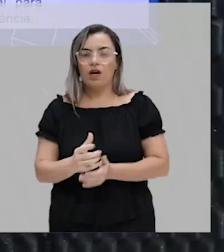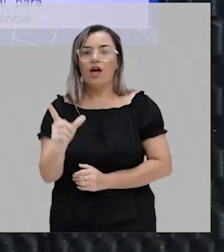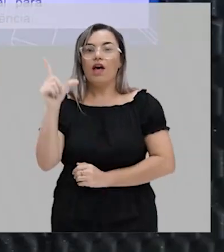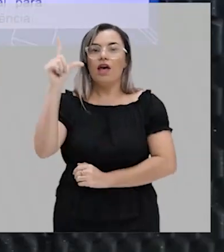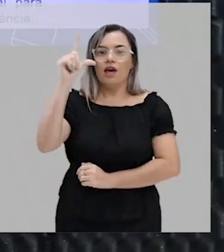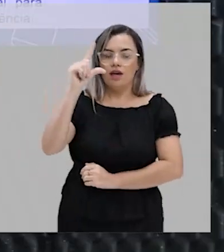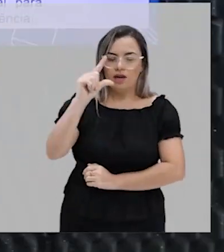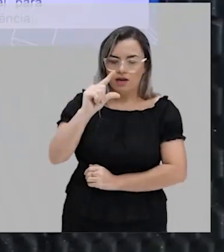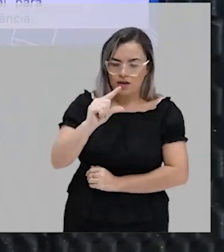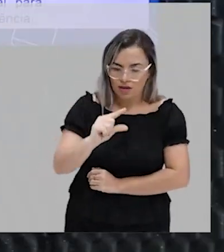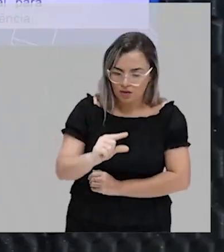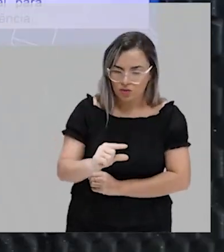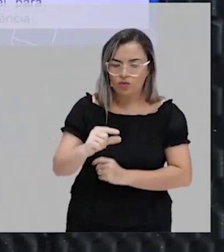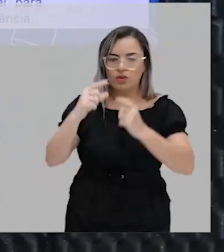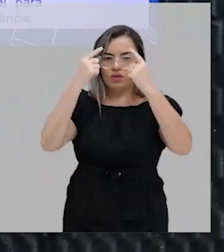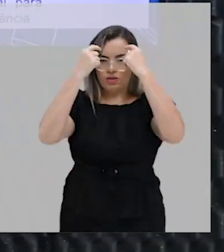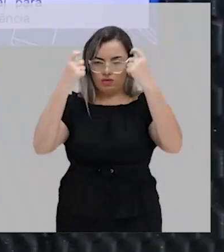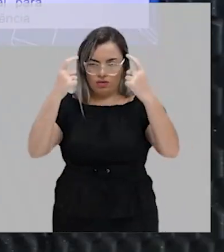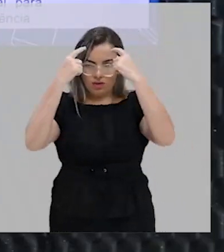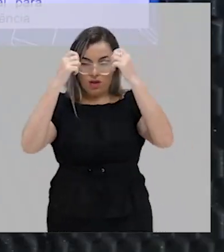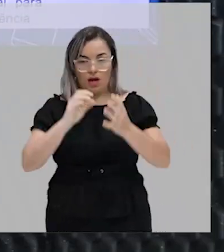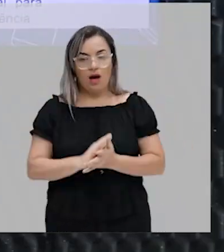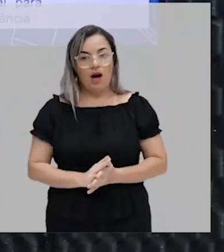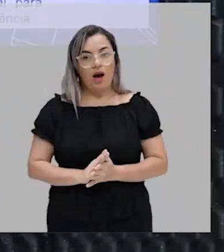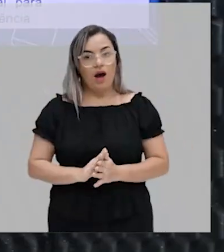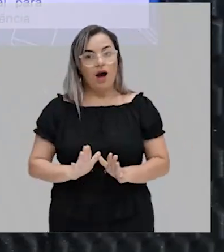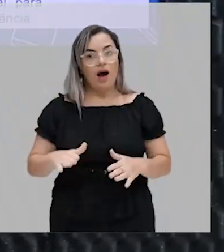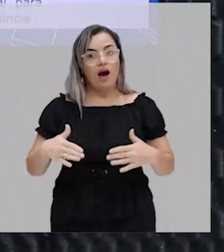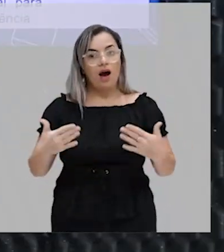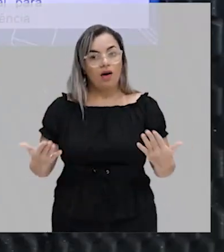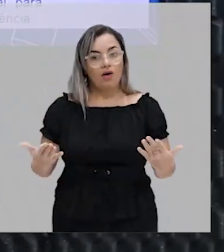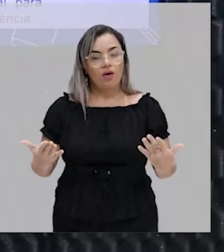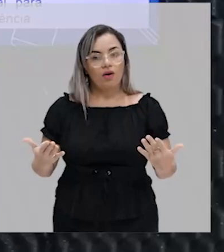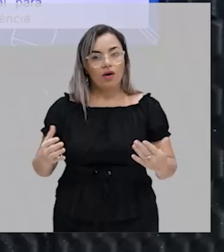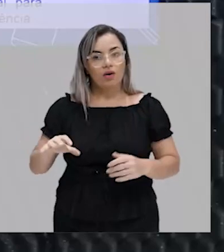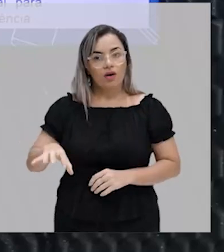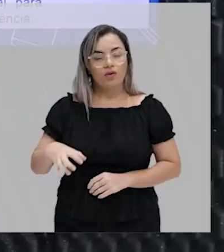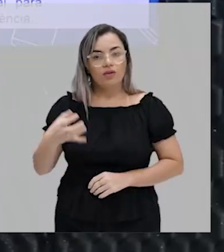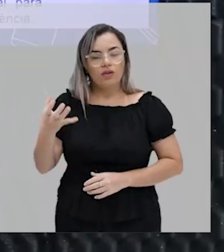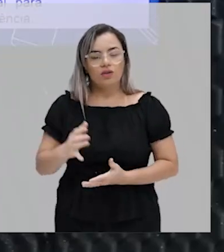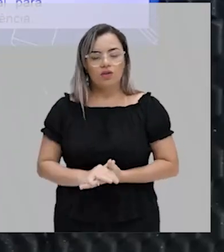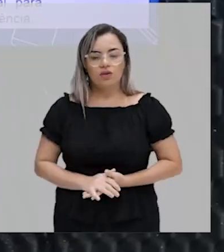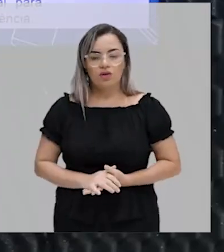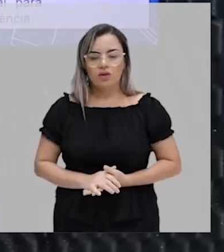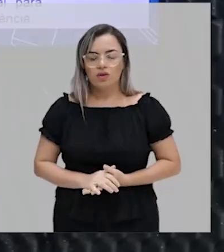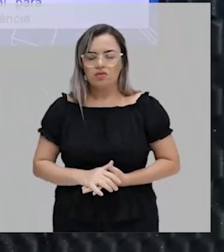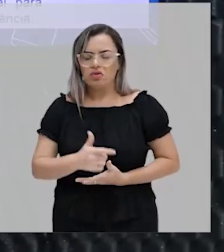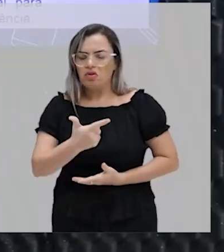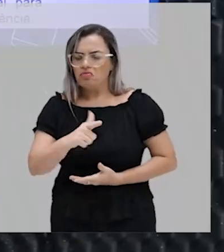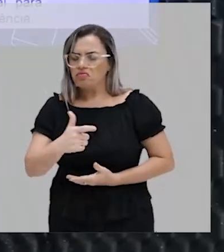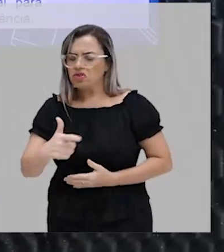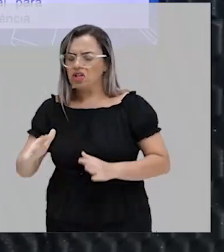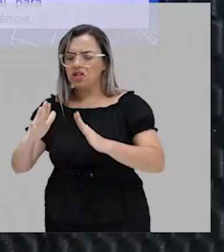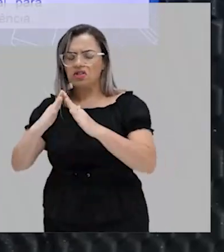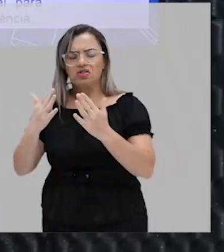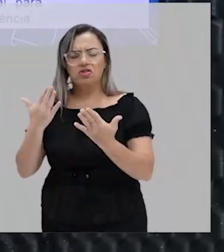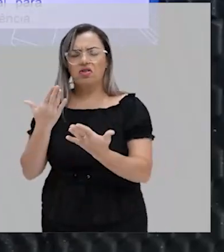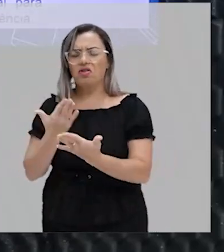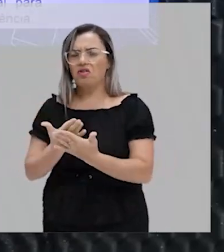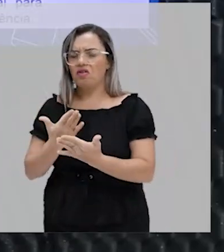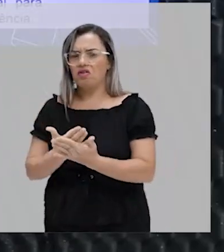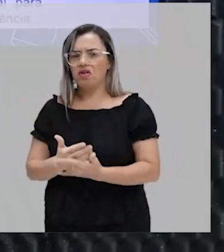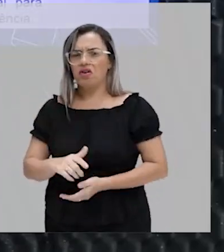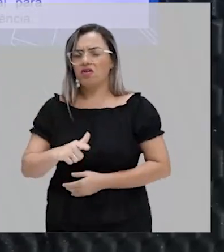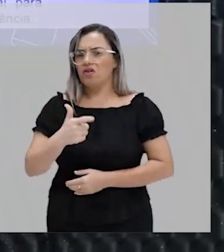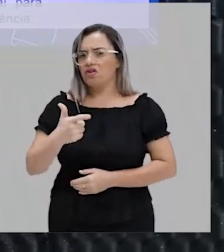da violência. Onde tu não tem a presença desse poder público, ou seja, onde tu não tem essas escolas, onde tu não tem possibilidade